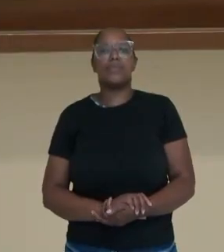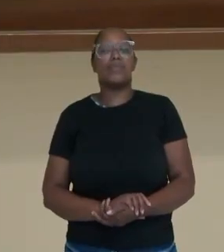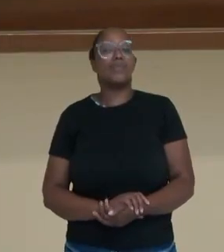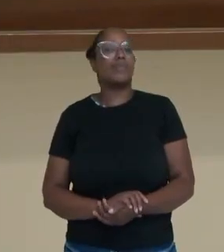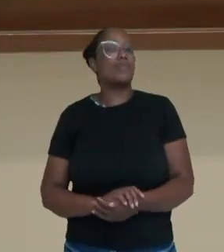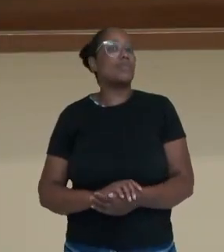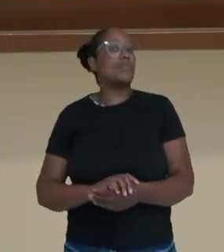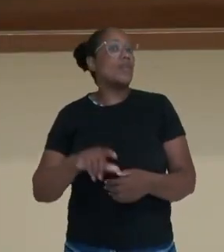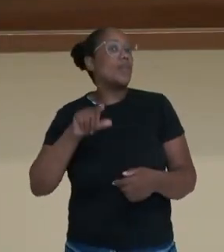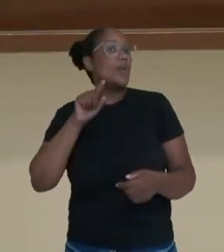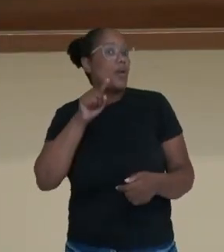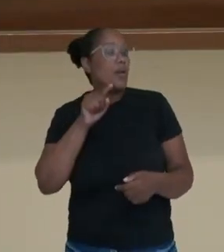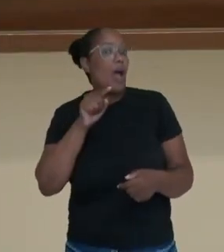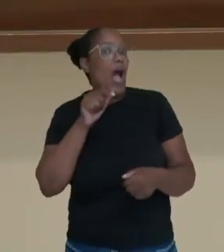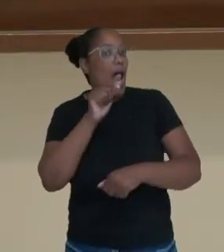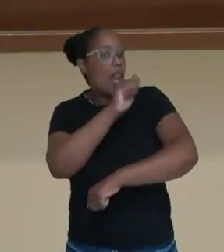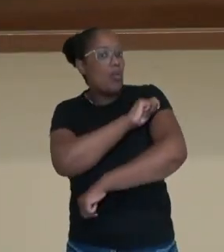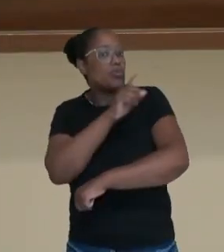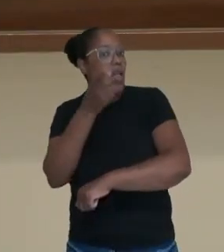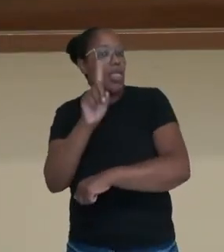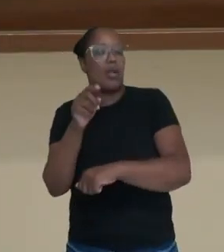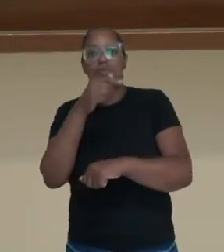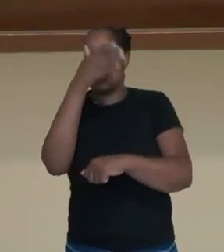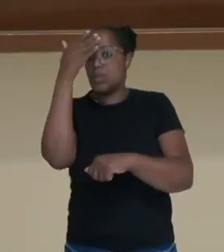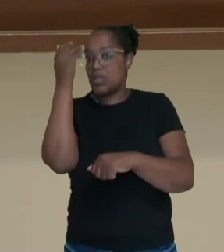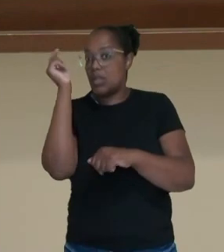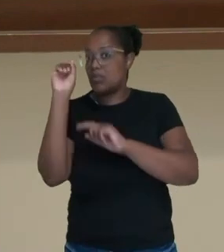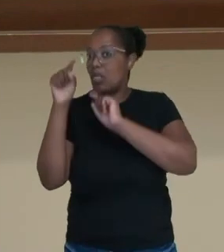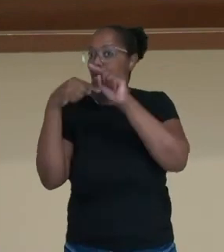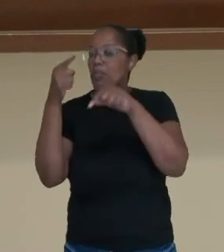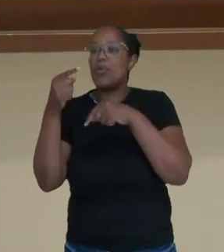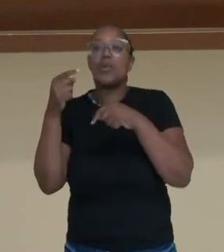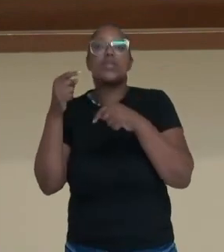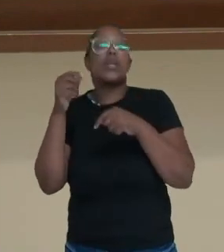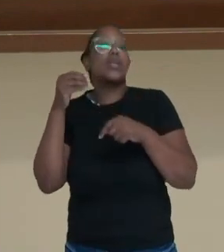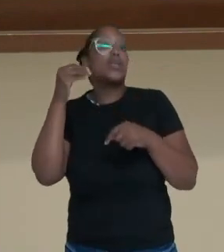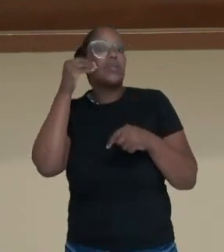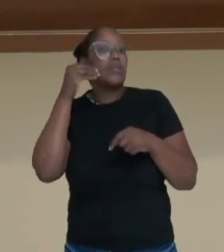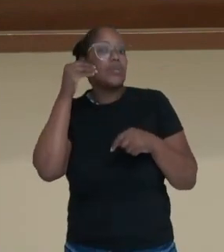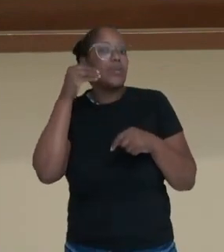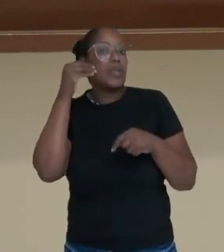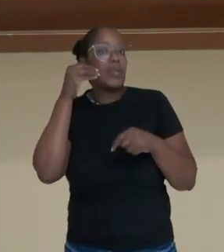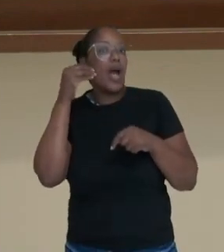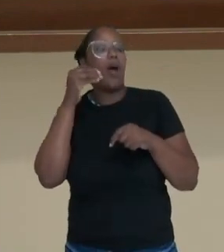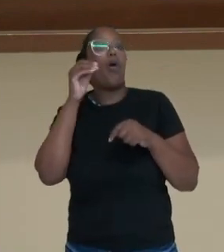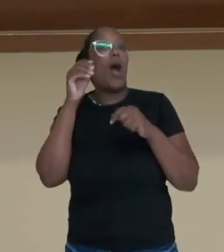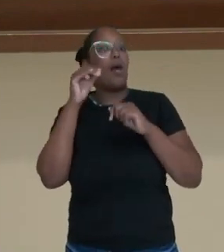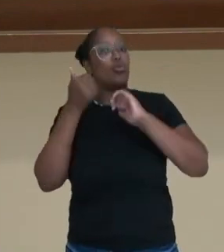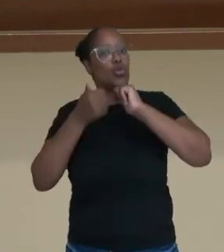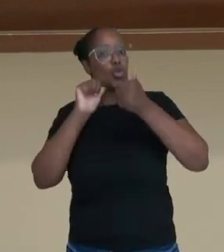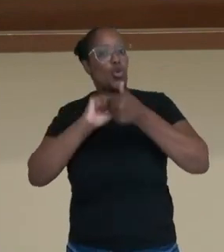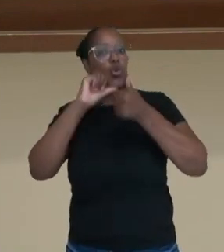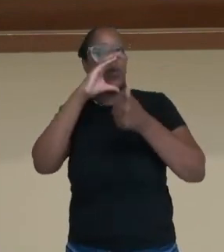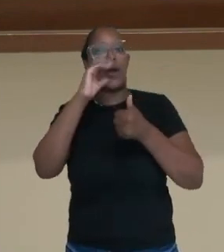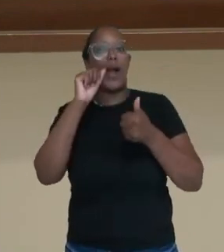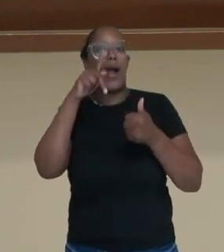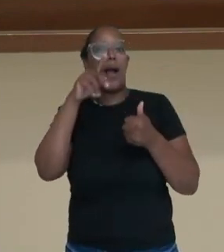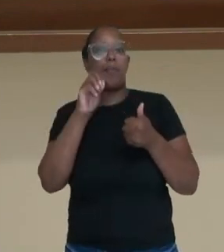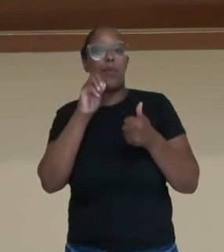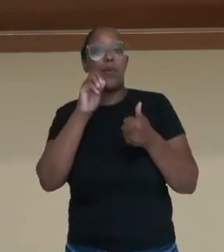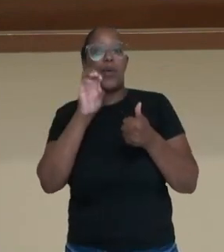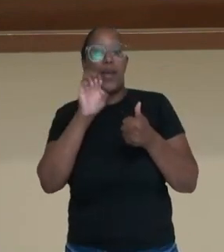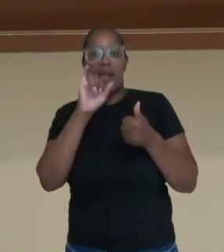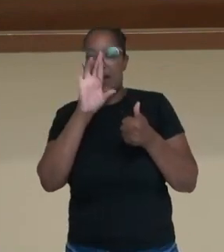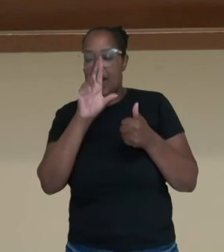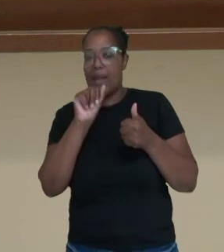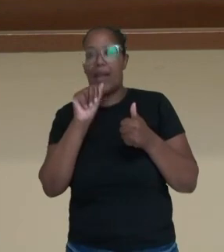Pessoal, não esqueça de depois aí experimentar a nossa capoeira aqui, jogo eletrônico de capoeira, tá